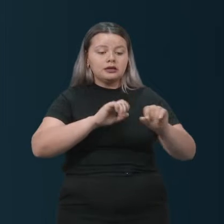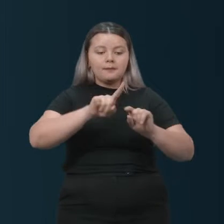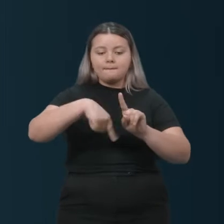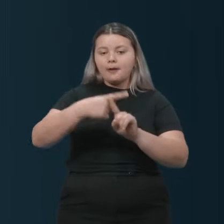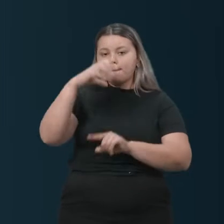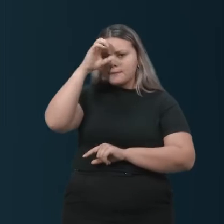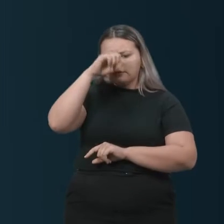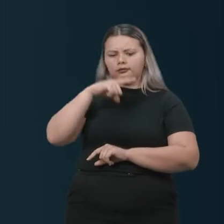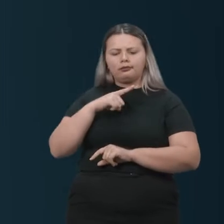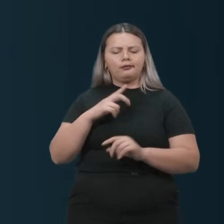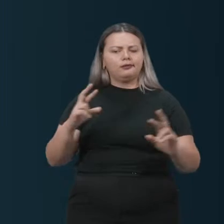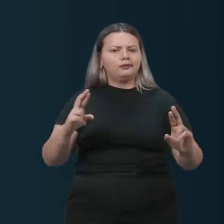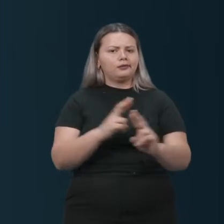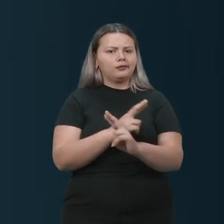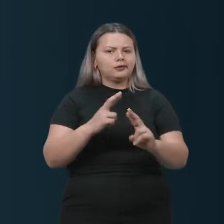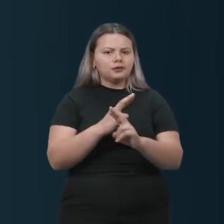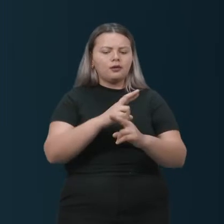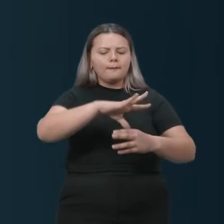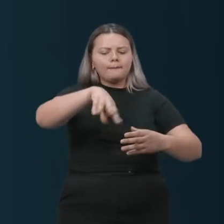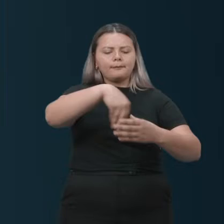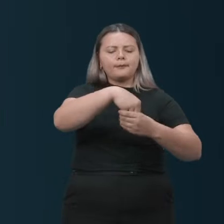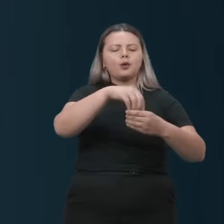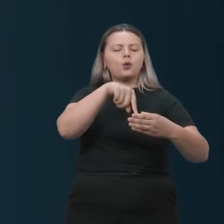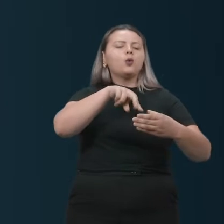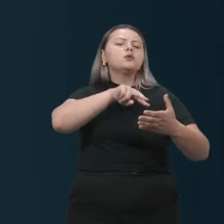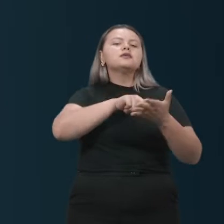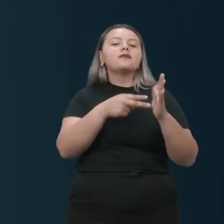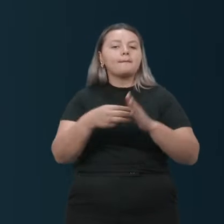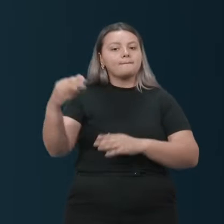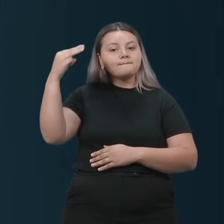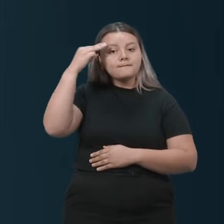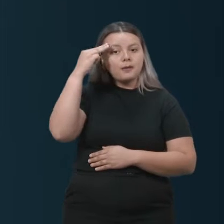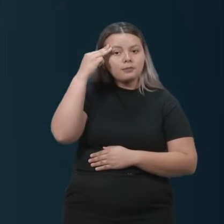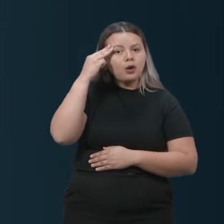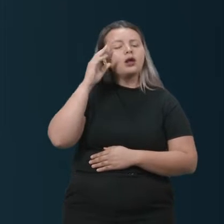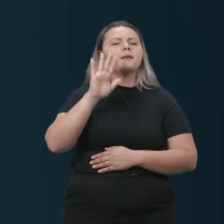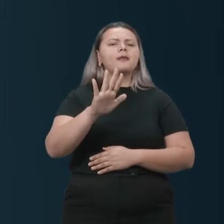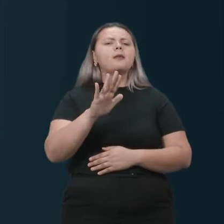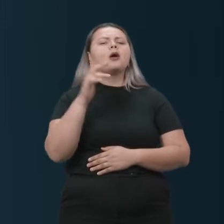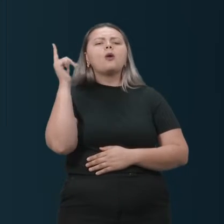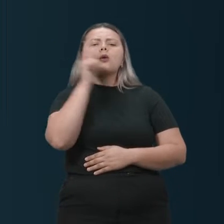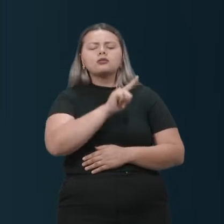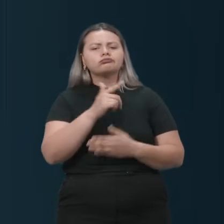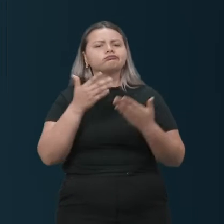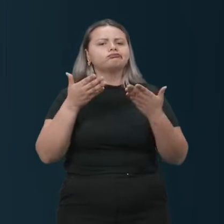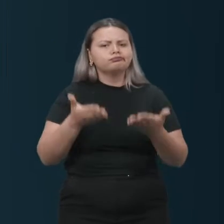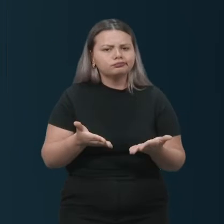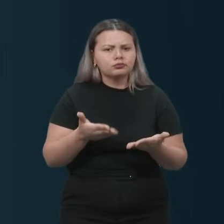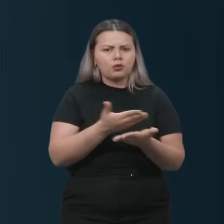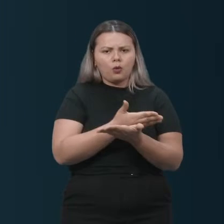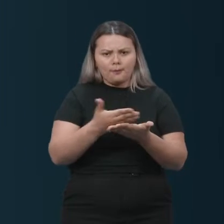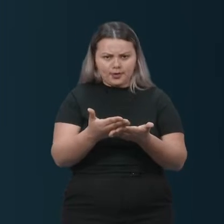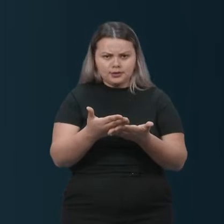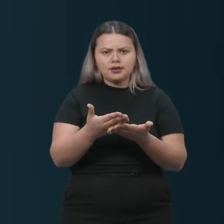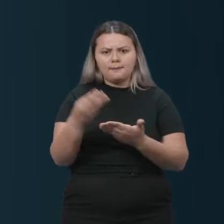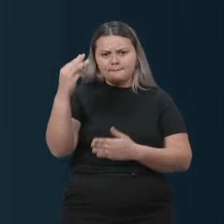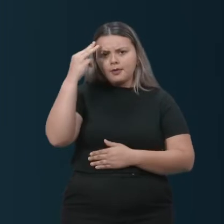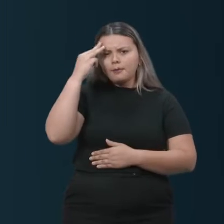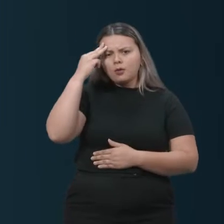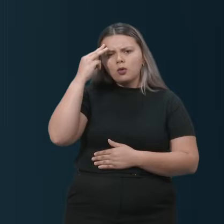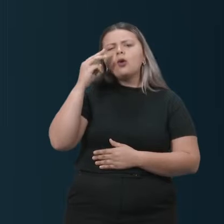uma relação muito próxima com a memória. Para a gente chegar nesses pontos que são um pouquinho